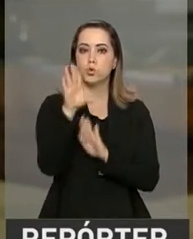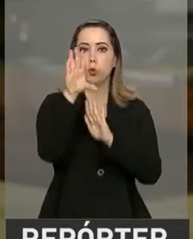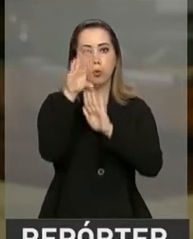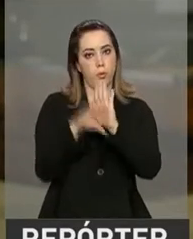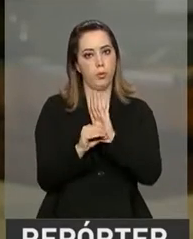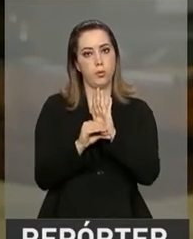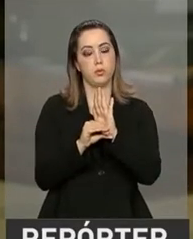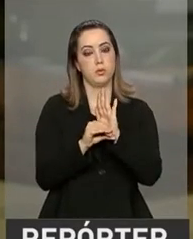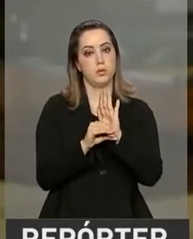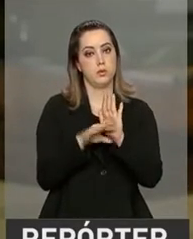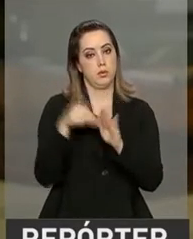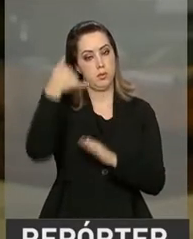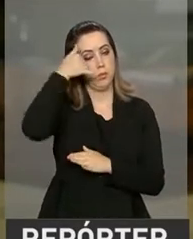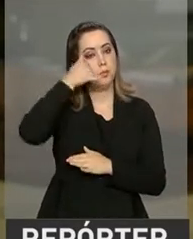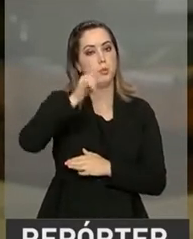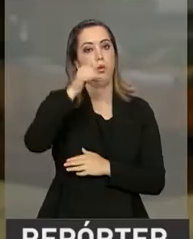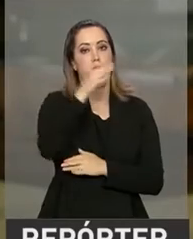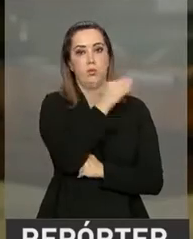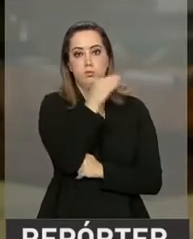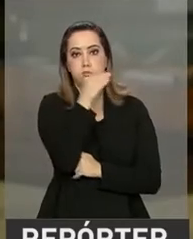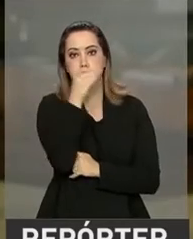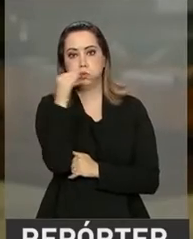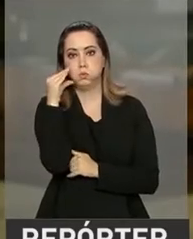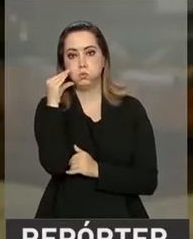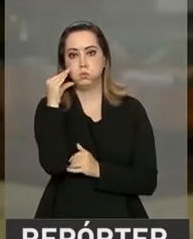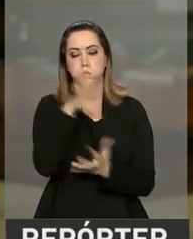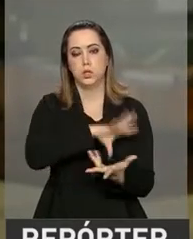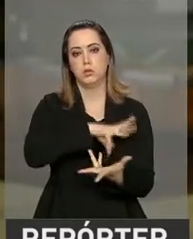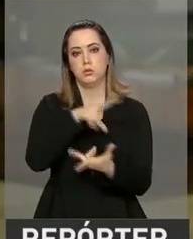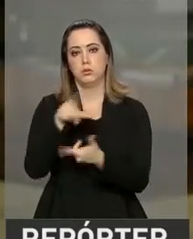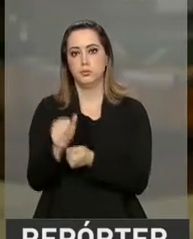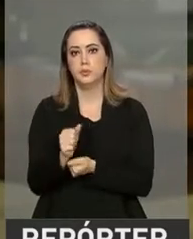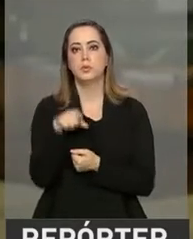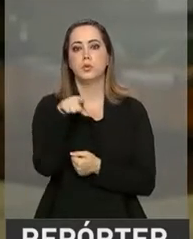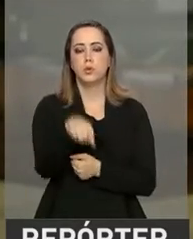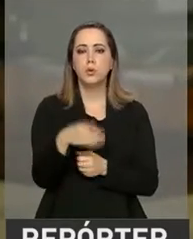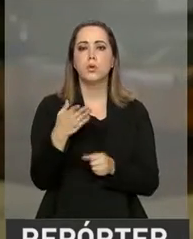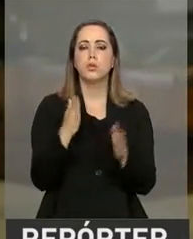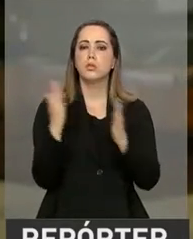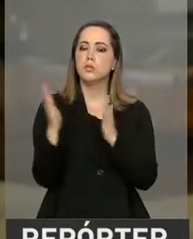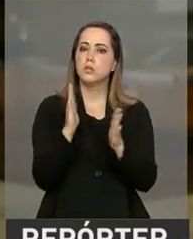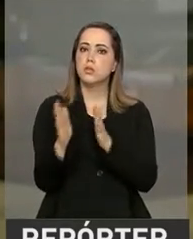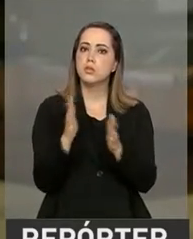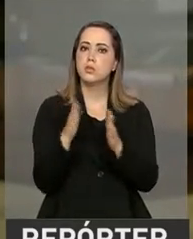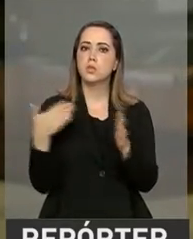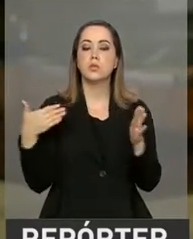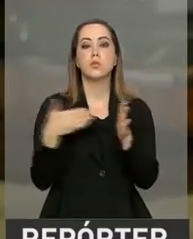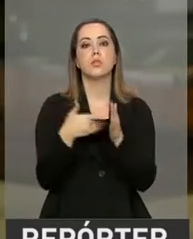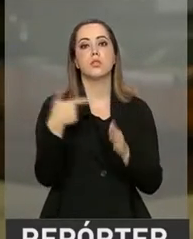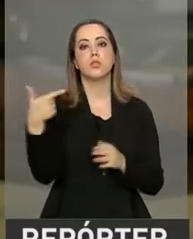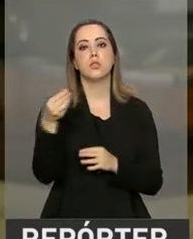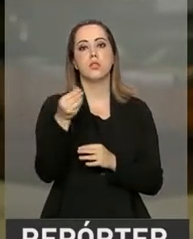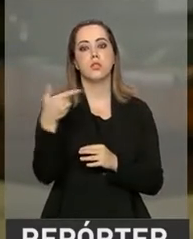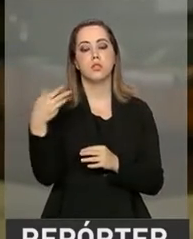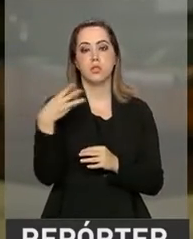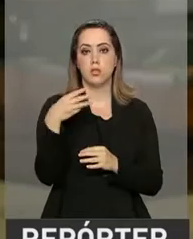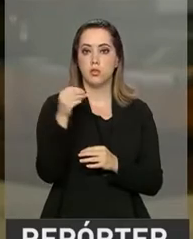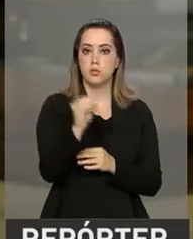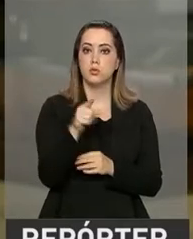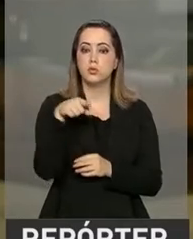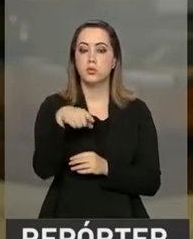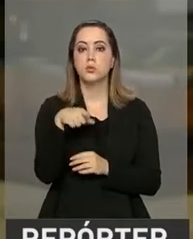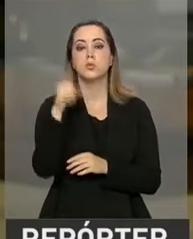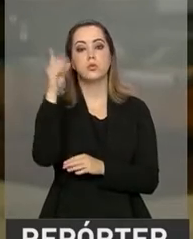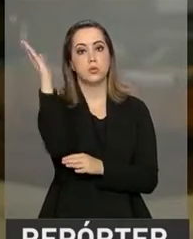que foram colocadas em prática em 2005 e neste mesmo período até 2030 zerar o